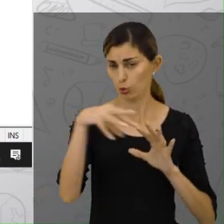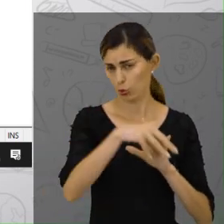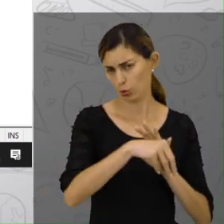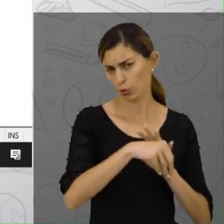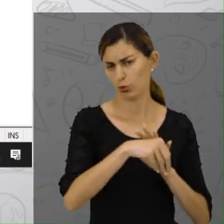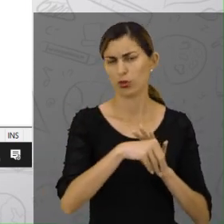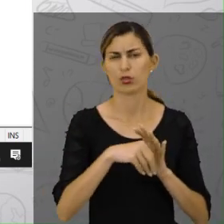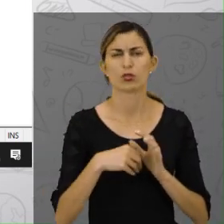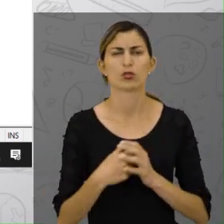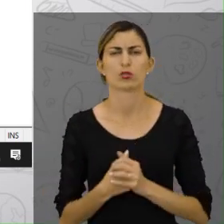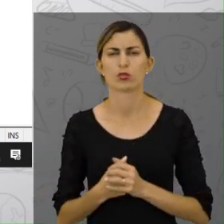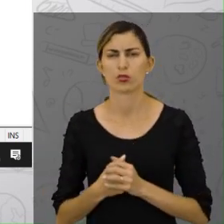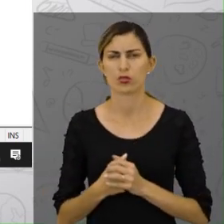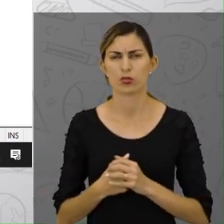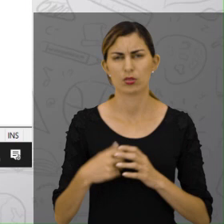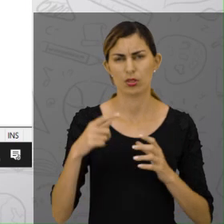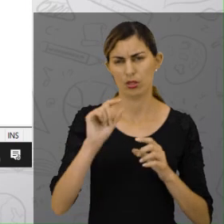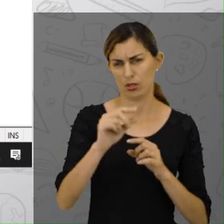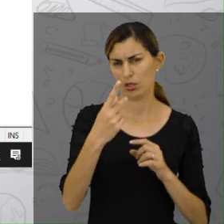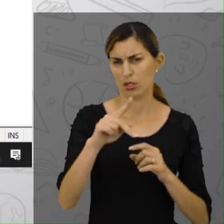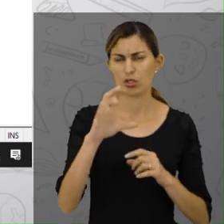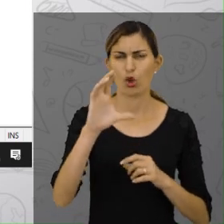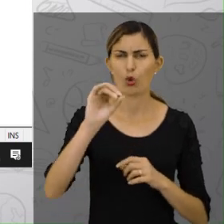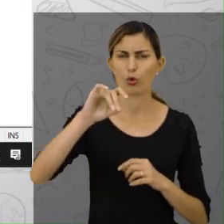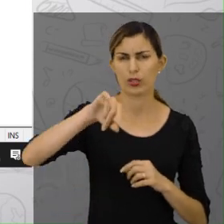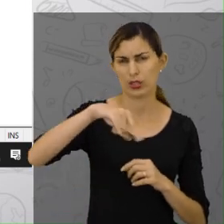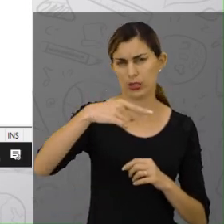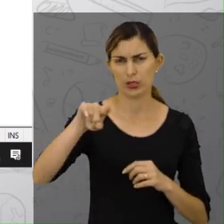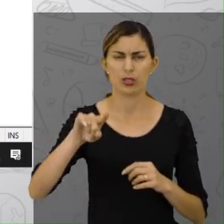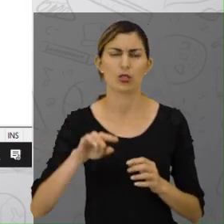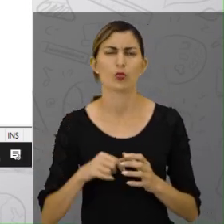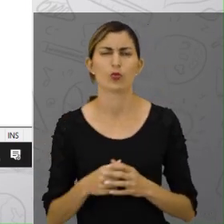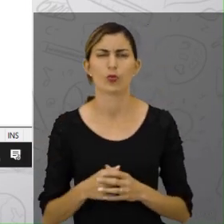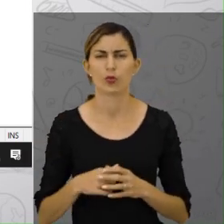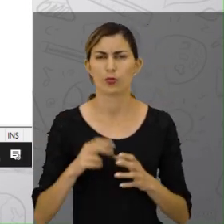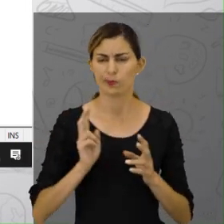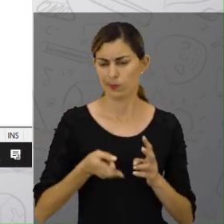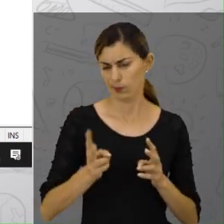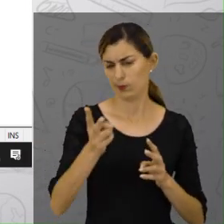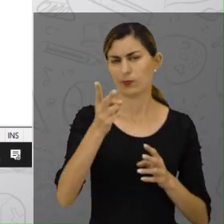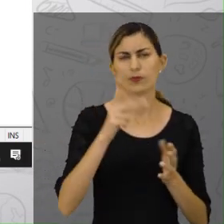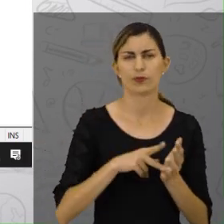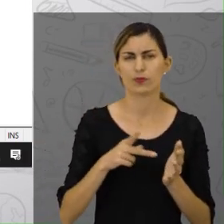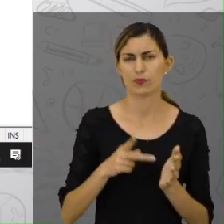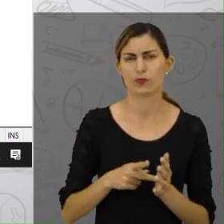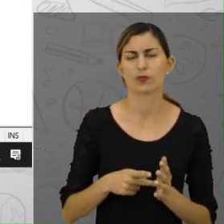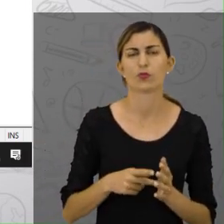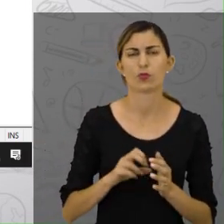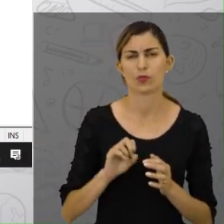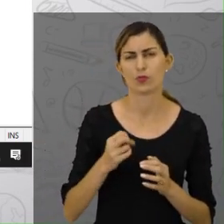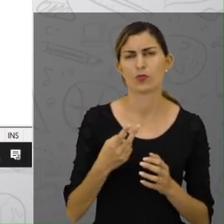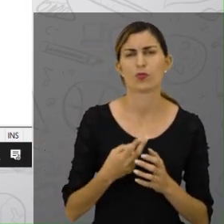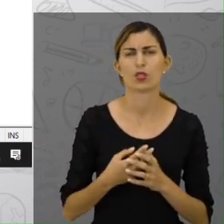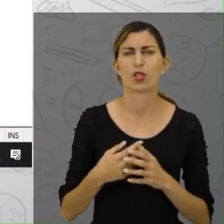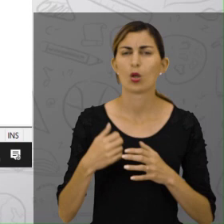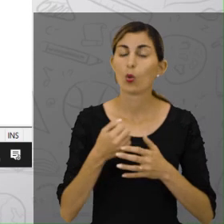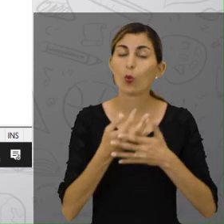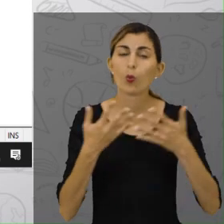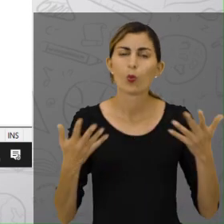todas as vezes que essa condição permanecer verdadeira. Ou